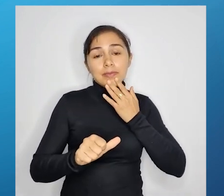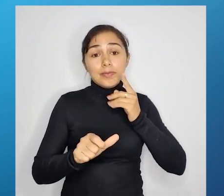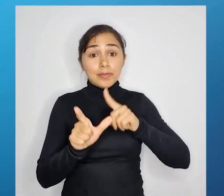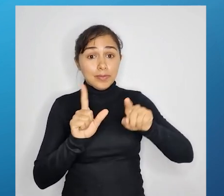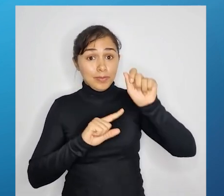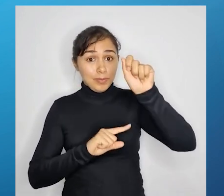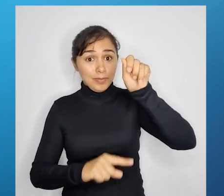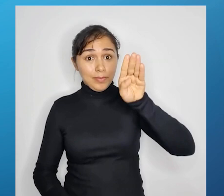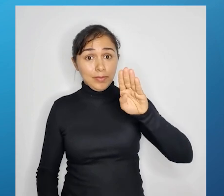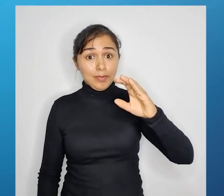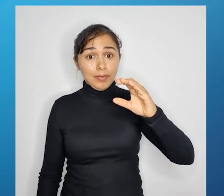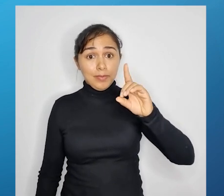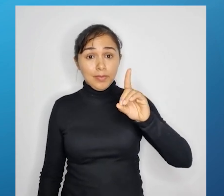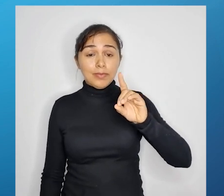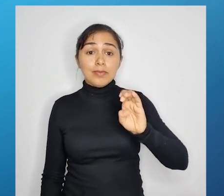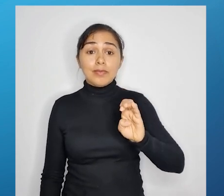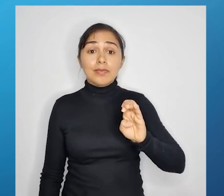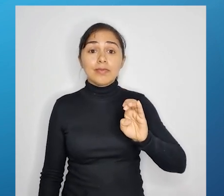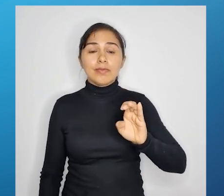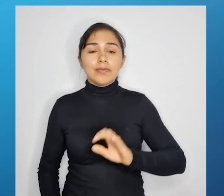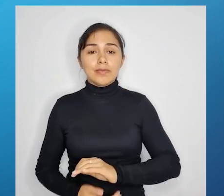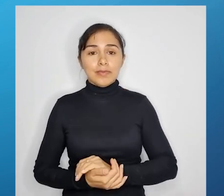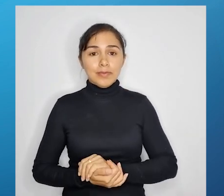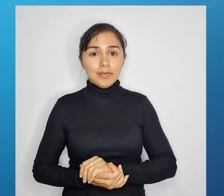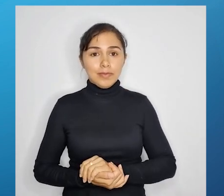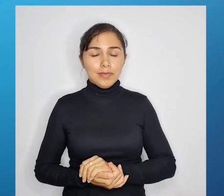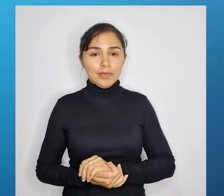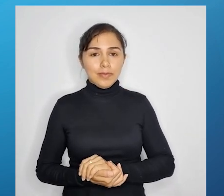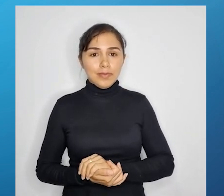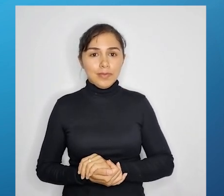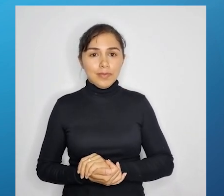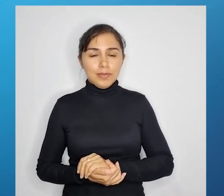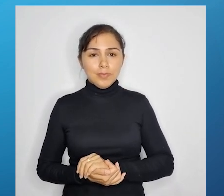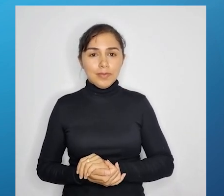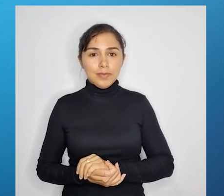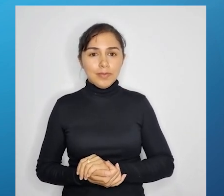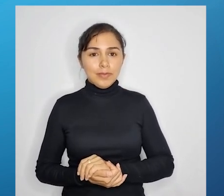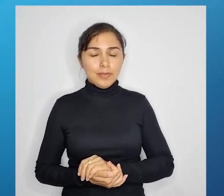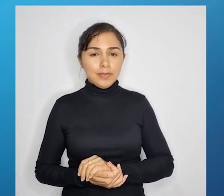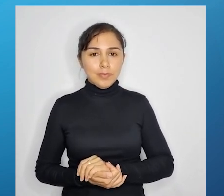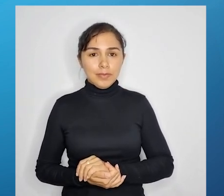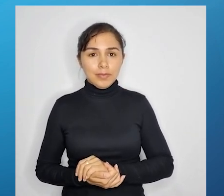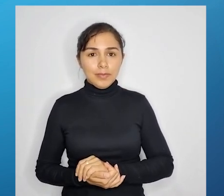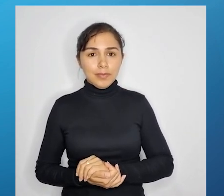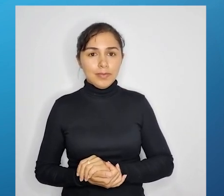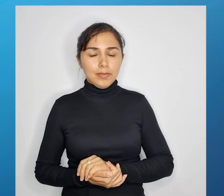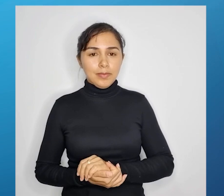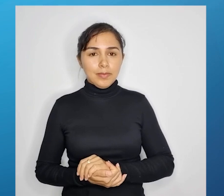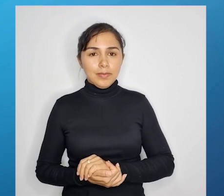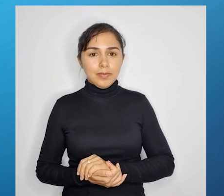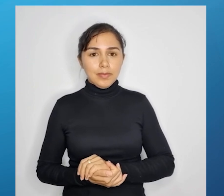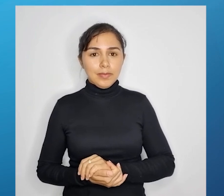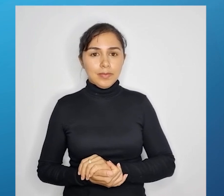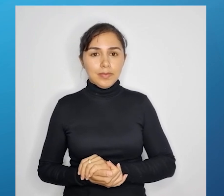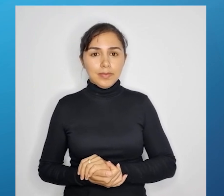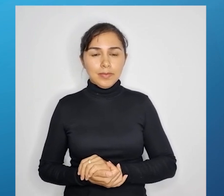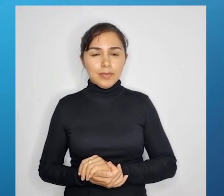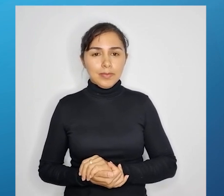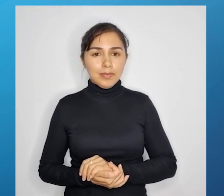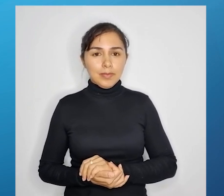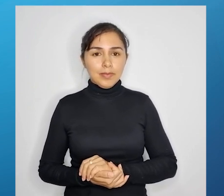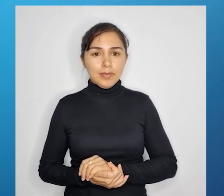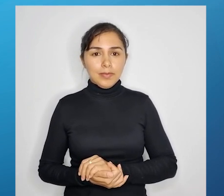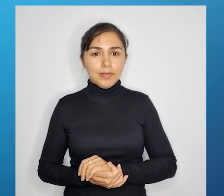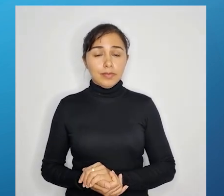melanócito. D, cromatófaro. Letra C, plastídeos. Letra D, coanócitos. Ou letra E,